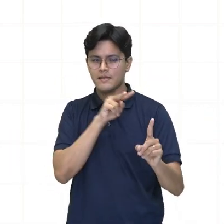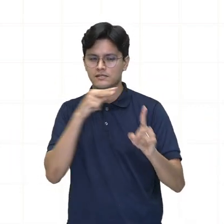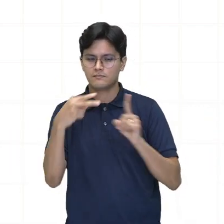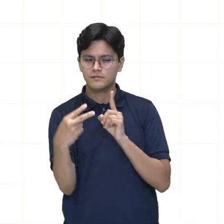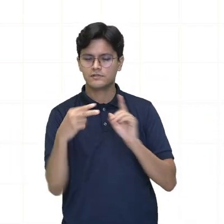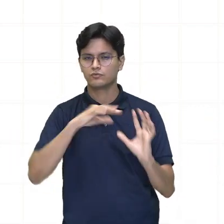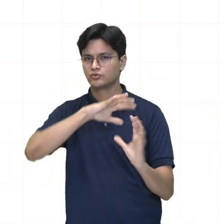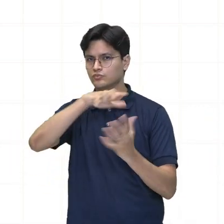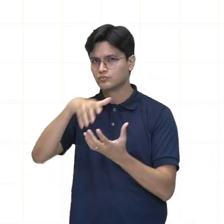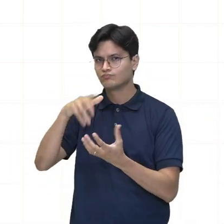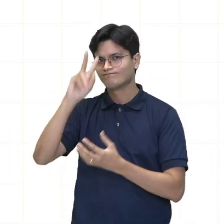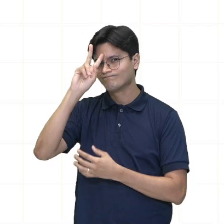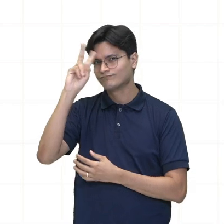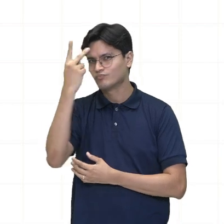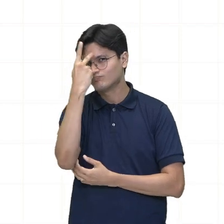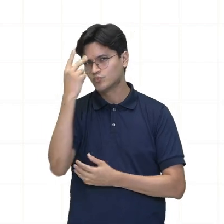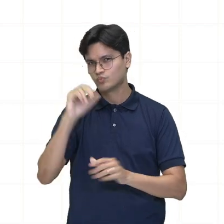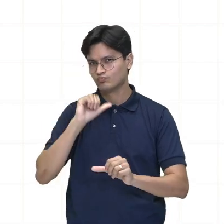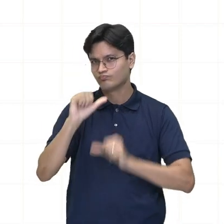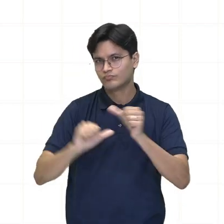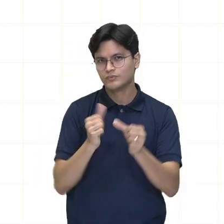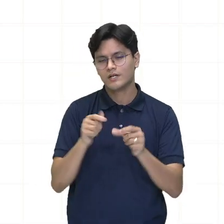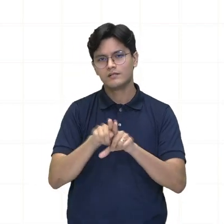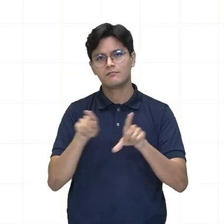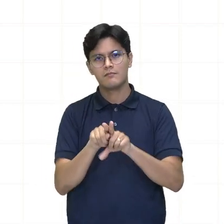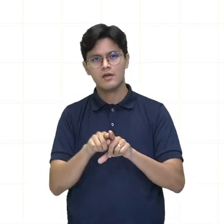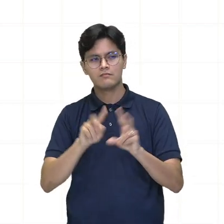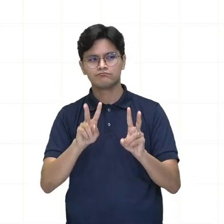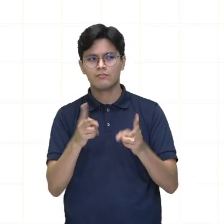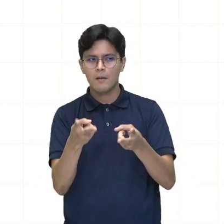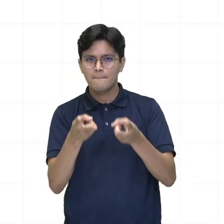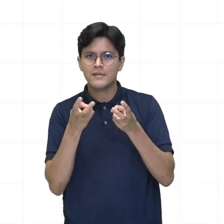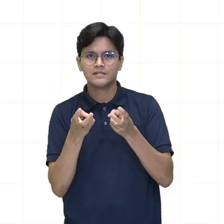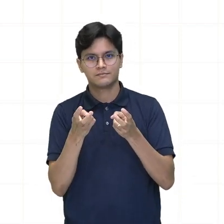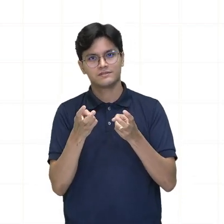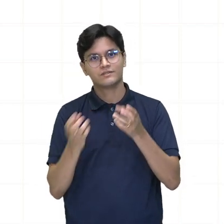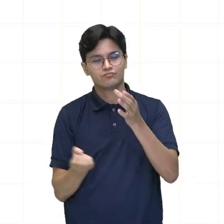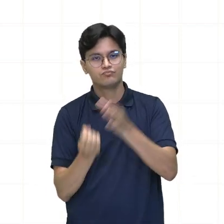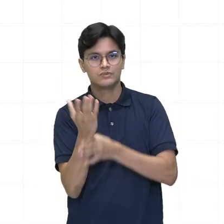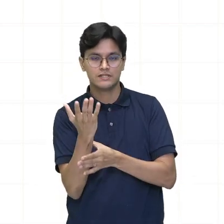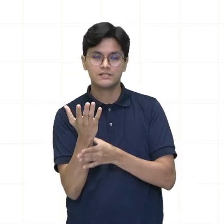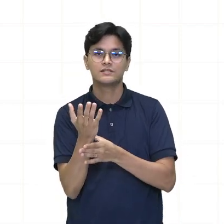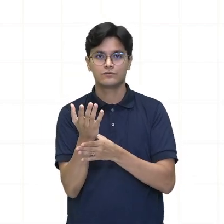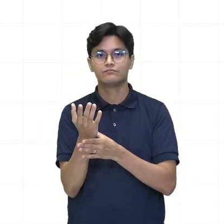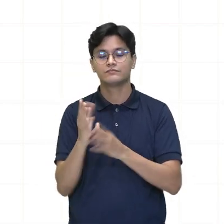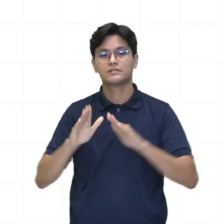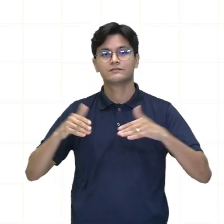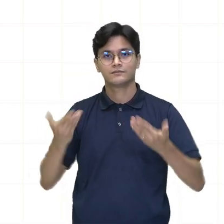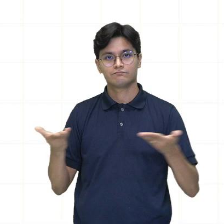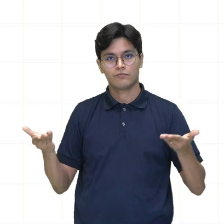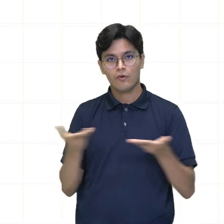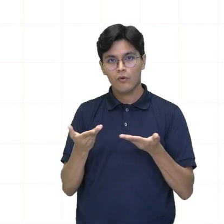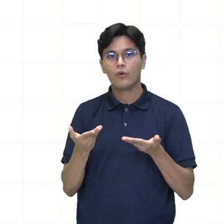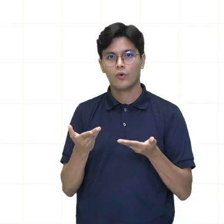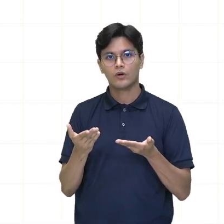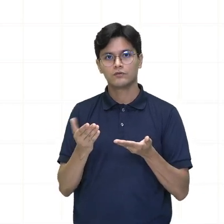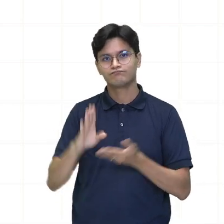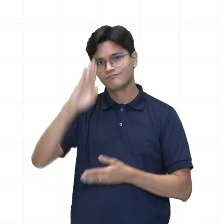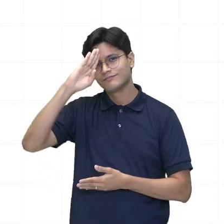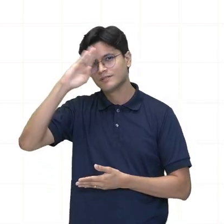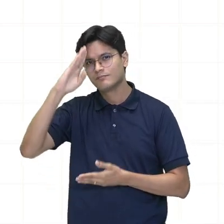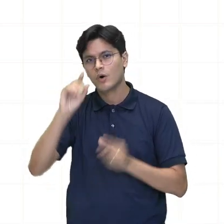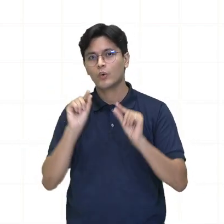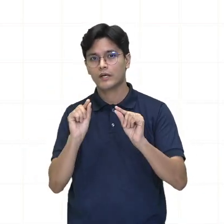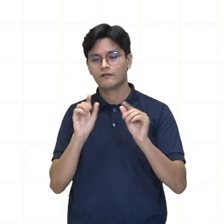sua percepção de criação. E o homem vai ser o centro do mundo, tudo vai girar em torno do homem. Então, aqui